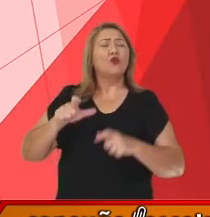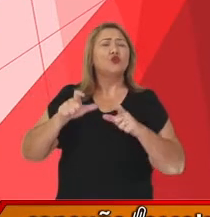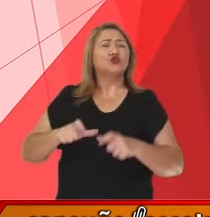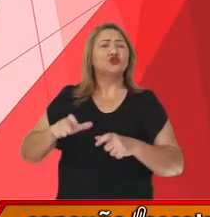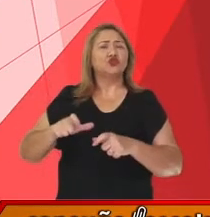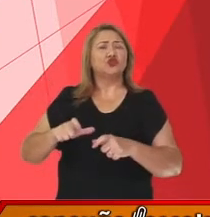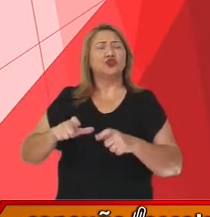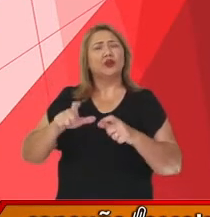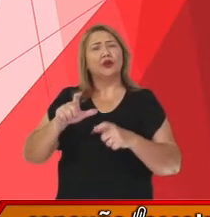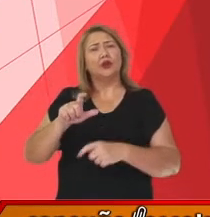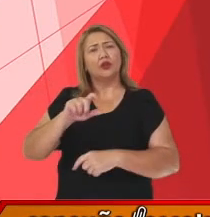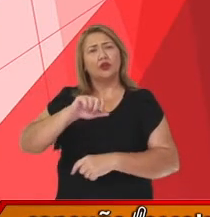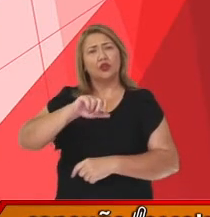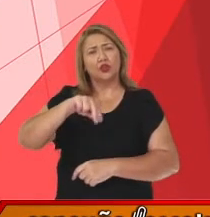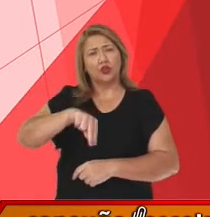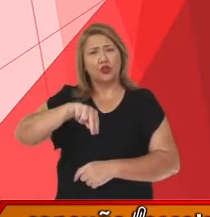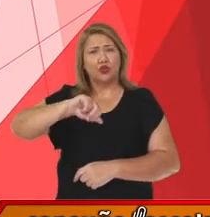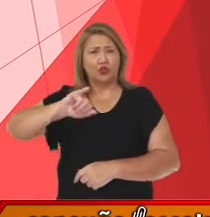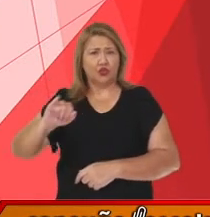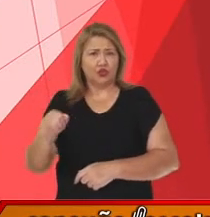nos Estados Unidos, em